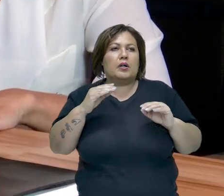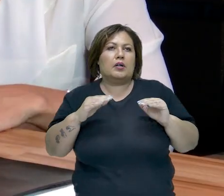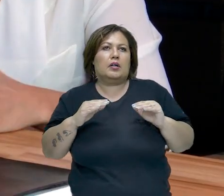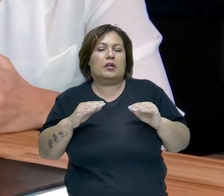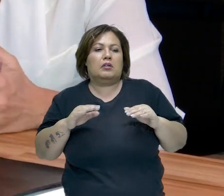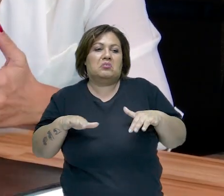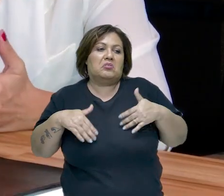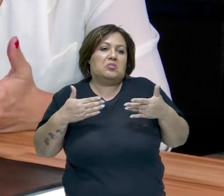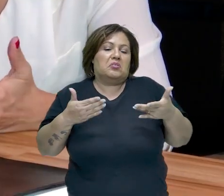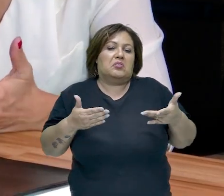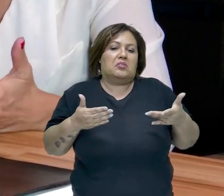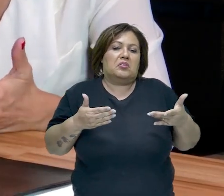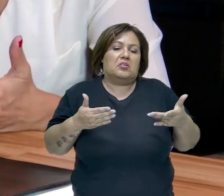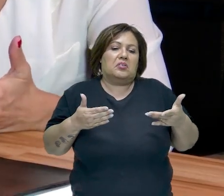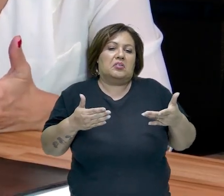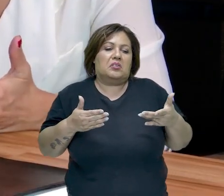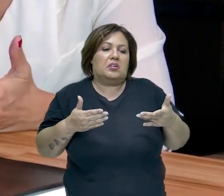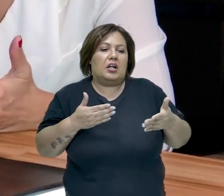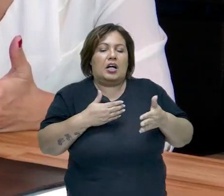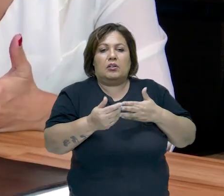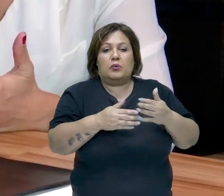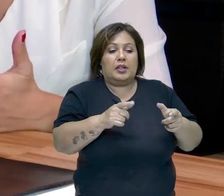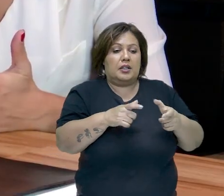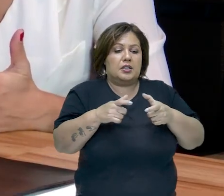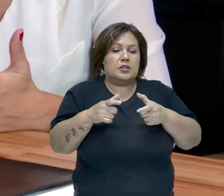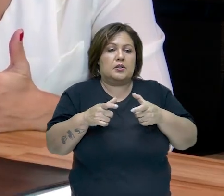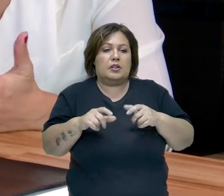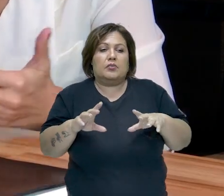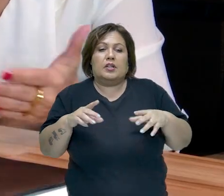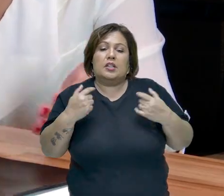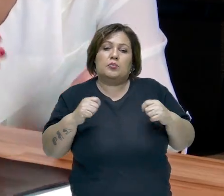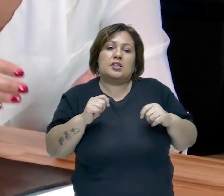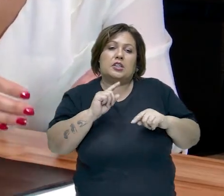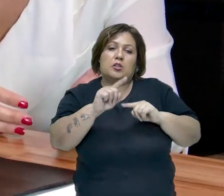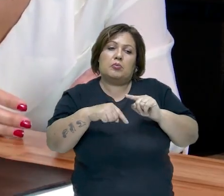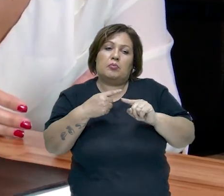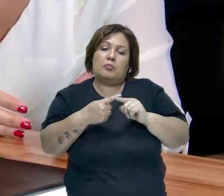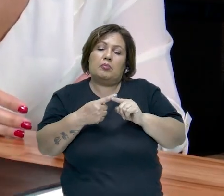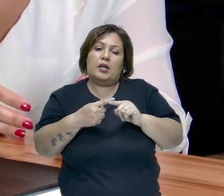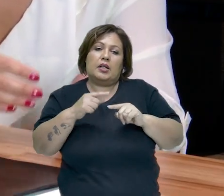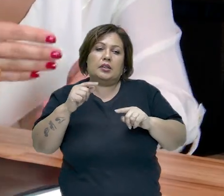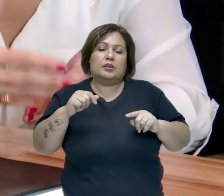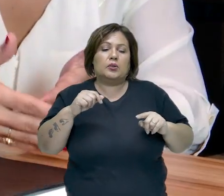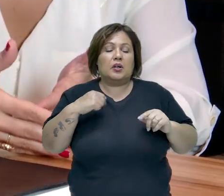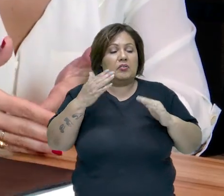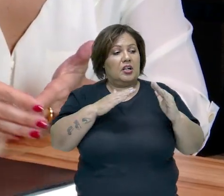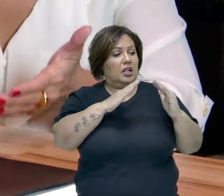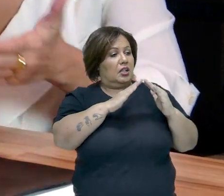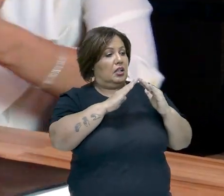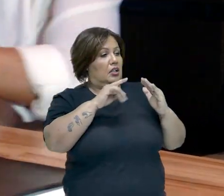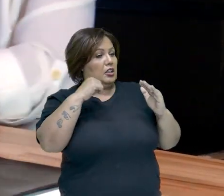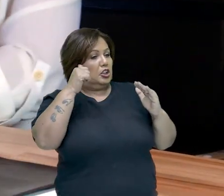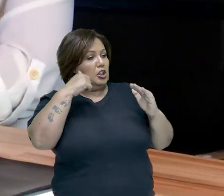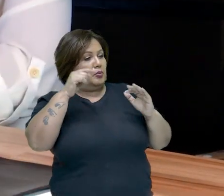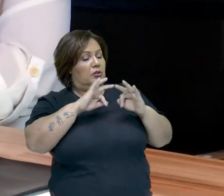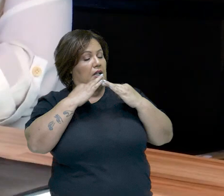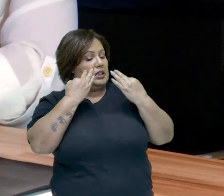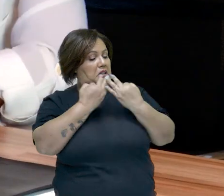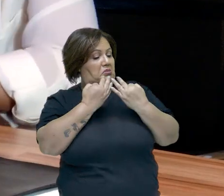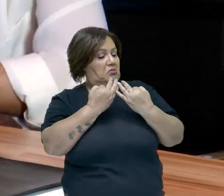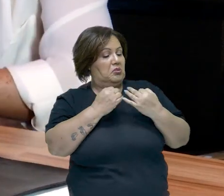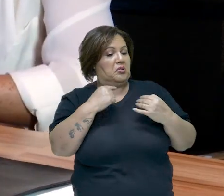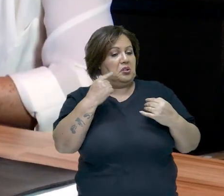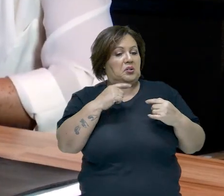de fundiária, como é o caso dele, talvez precise mais do que um advogado que trabalha com imóveis, com um advogado que trabalha com